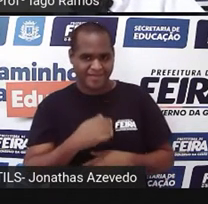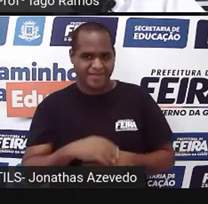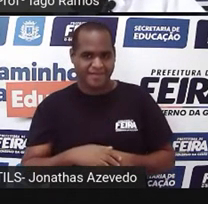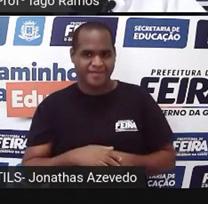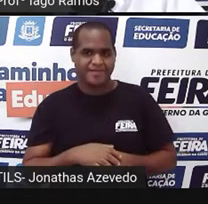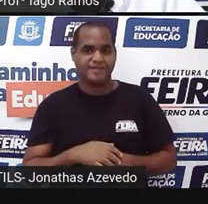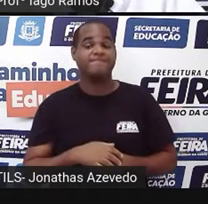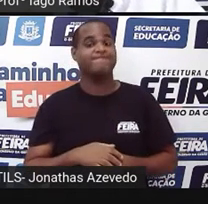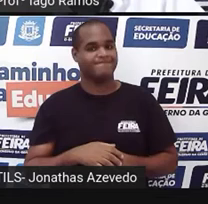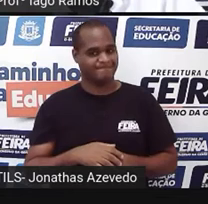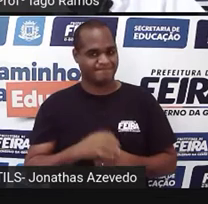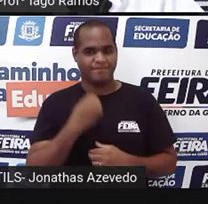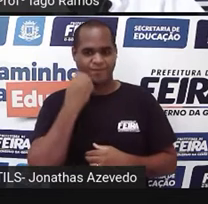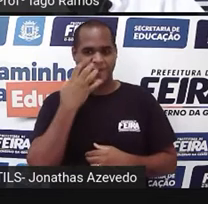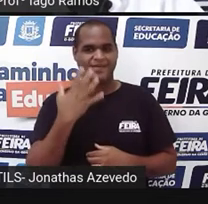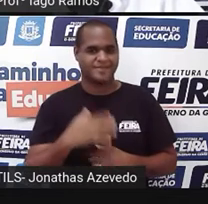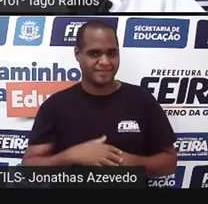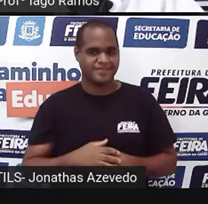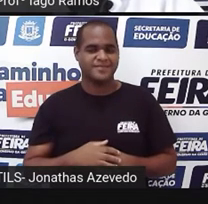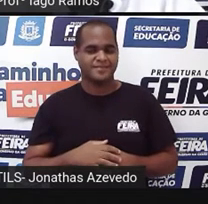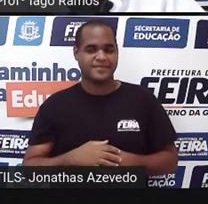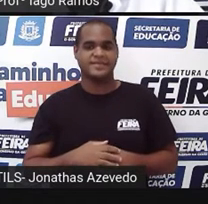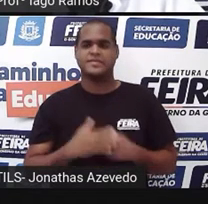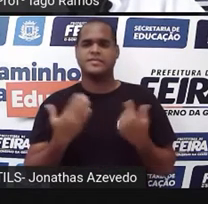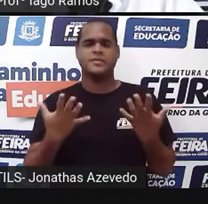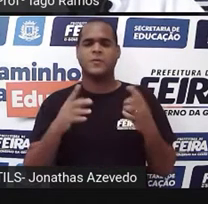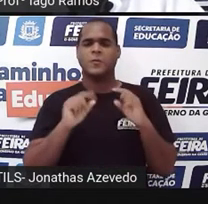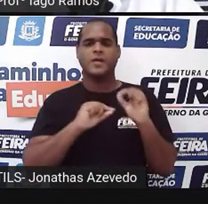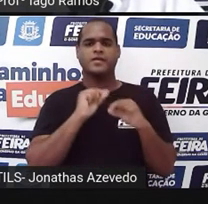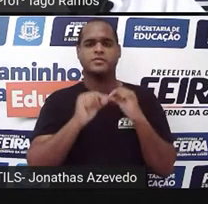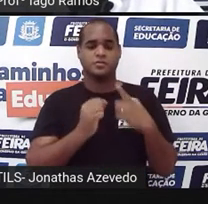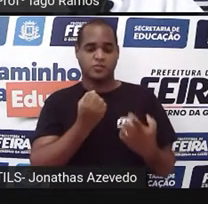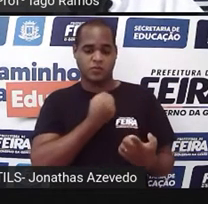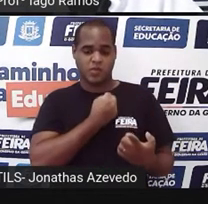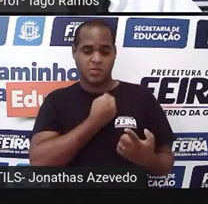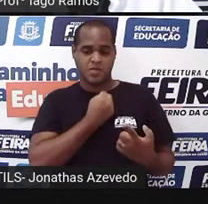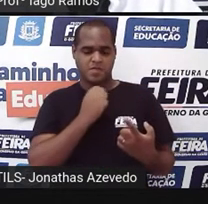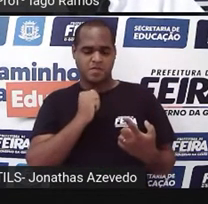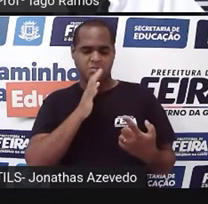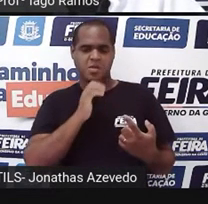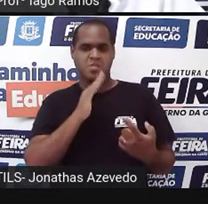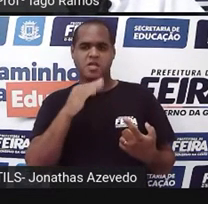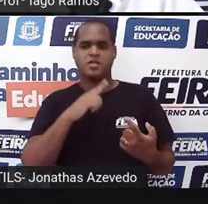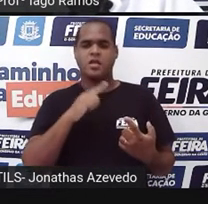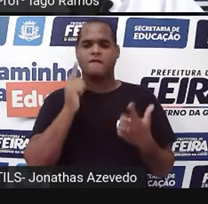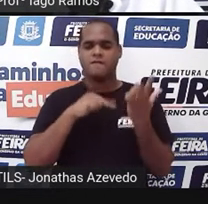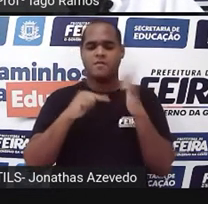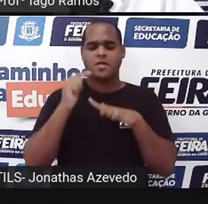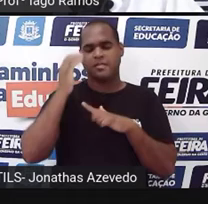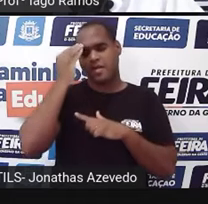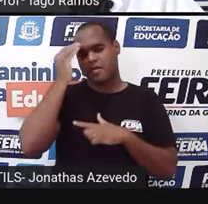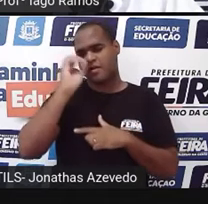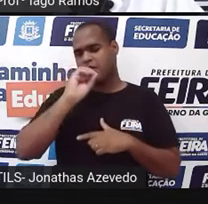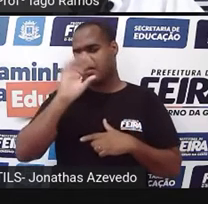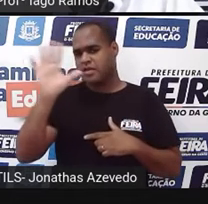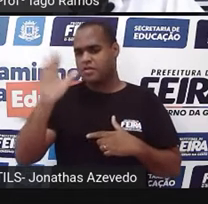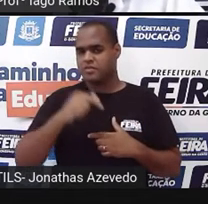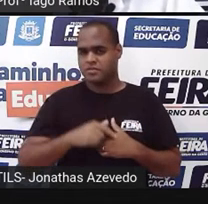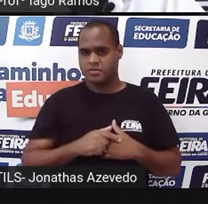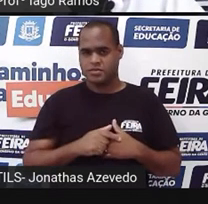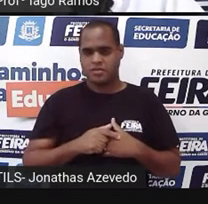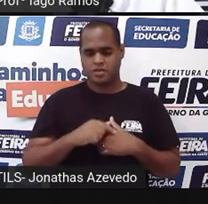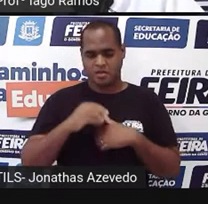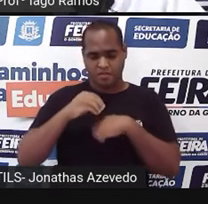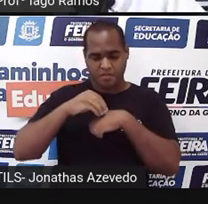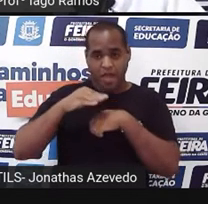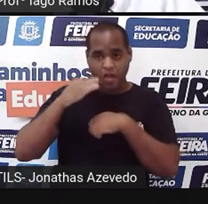essa é boa hein E aí qual é o maior número que existe E aí eu vou trazer essa